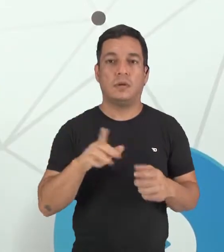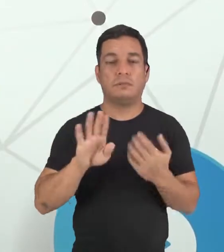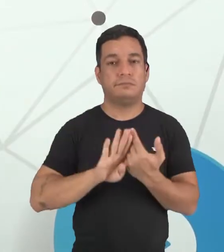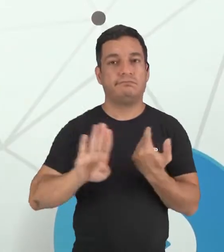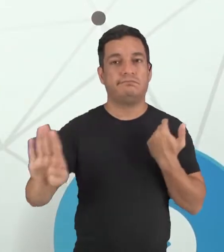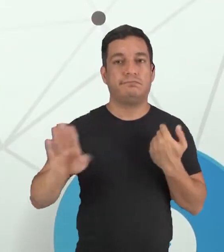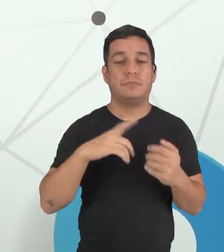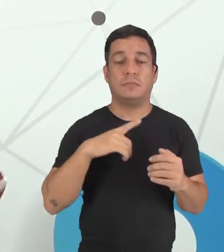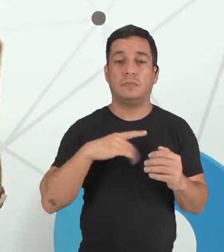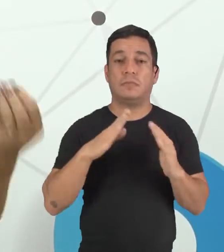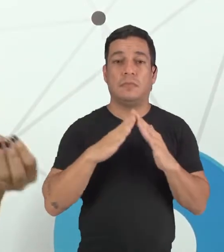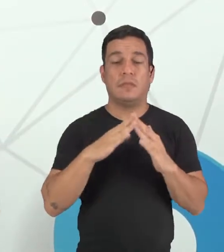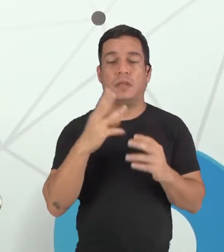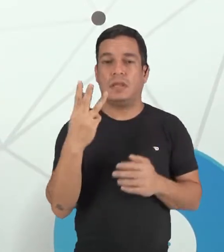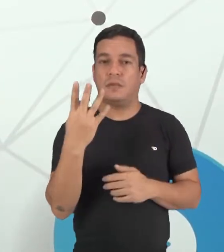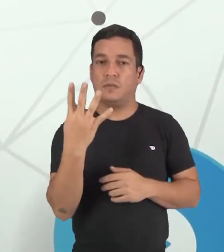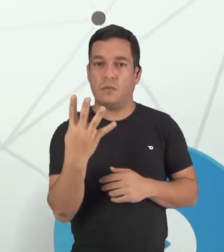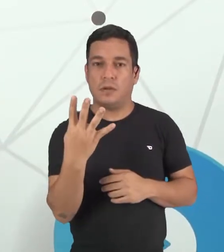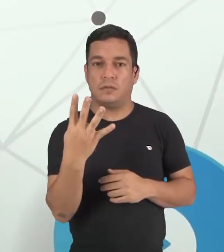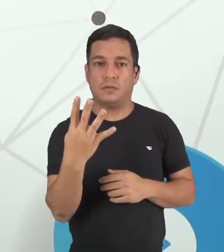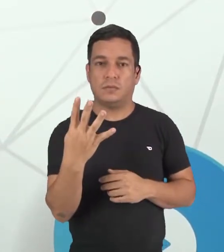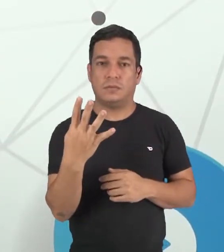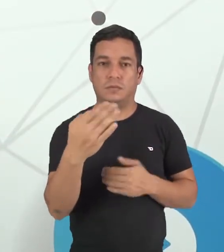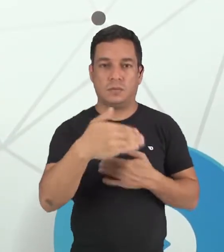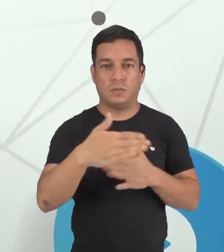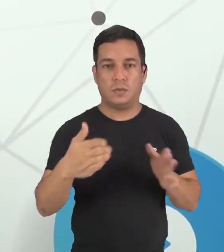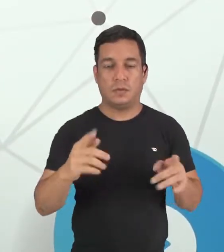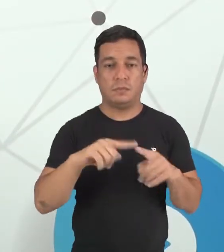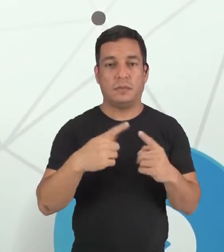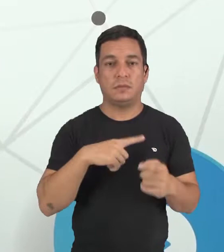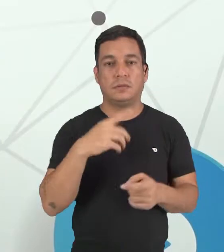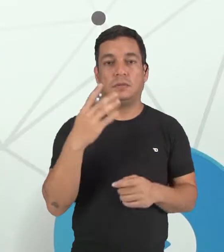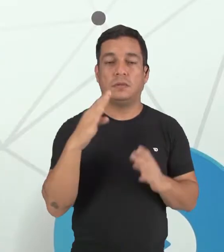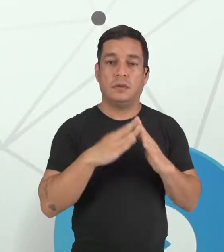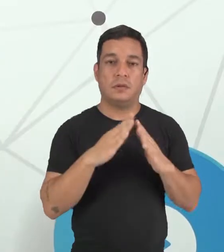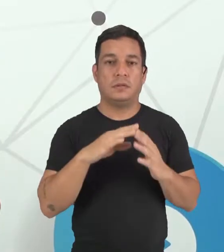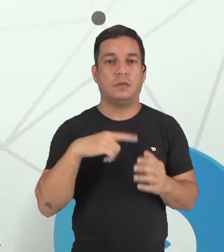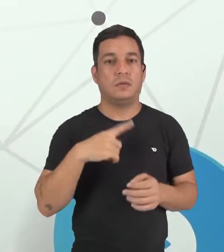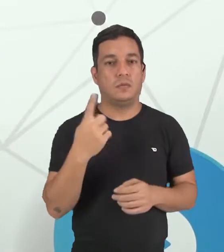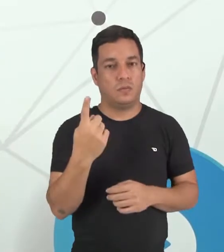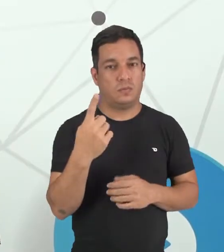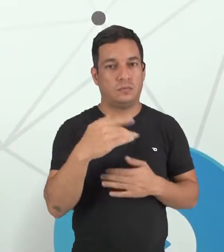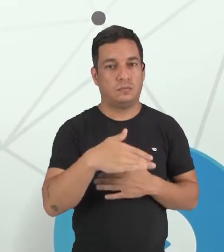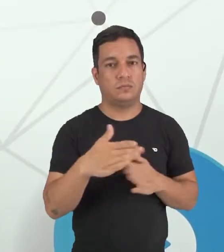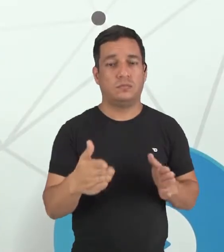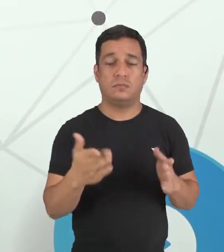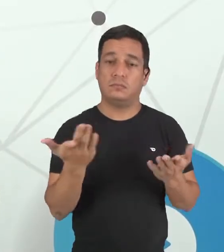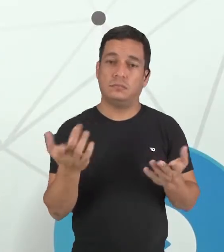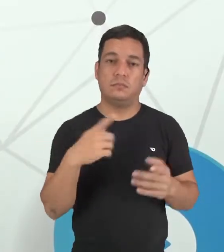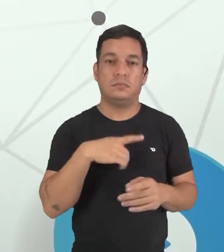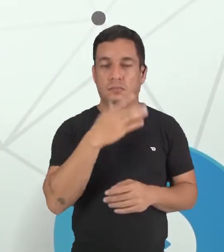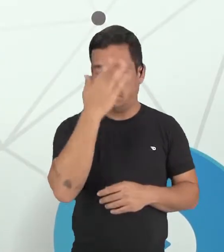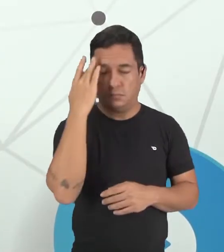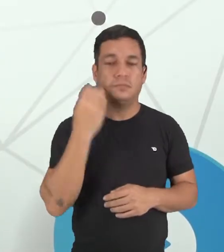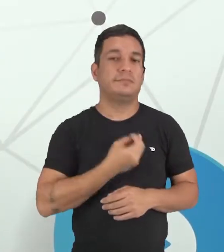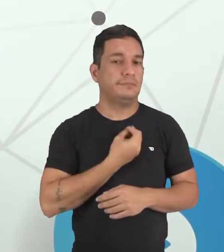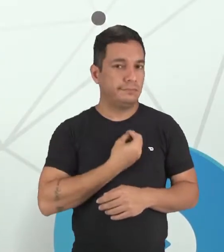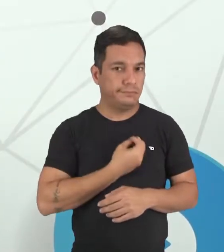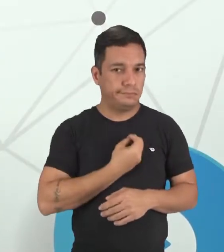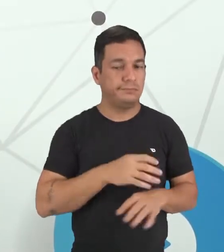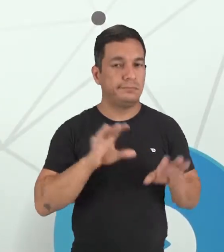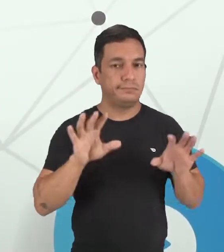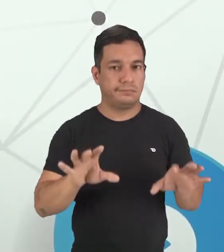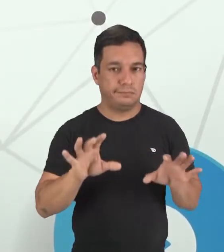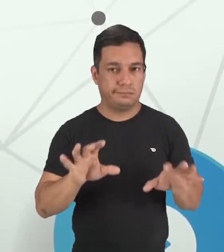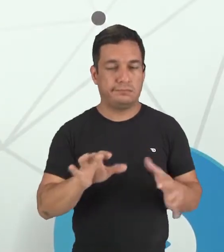Então, tem casas que tem 3, 4 cômodos, mas tem casas que tem apenas um cômodo. Tem pessoas que vivem nessa